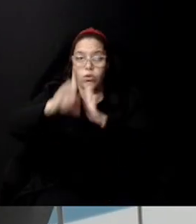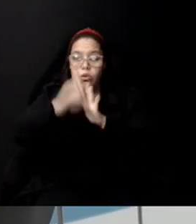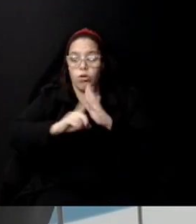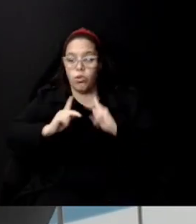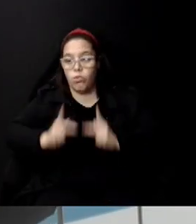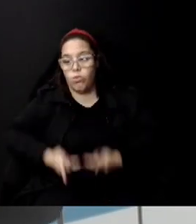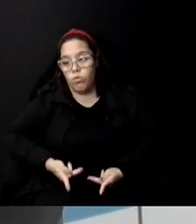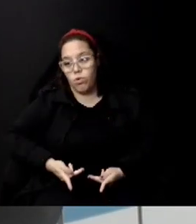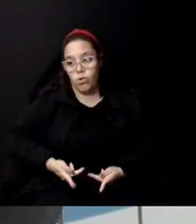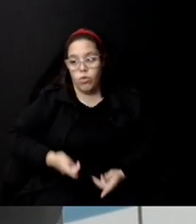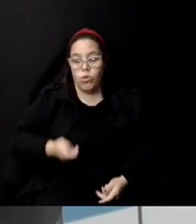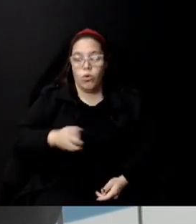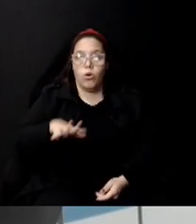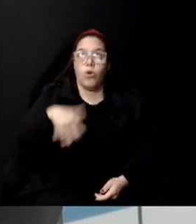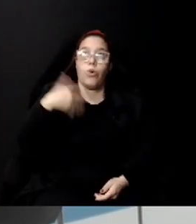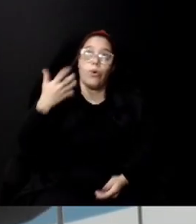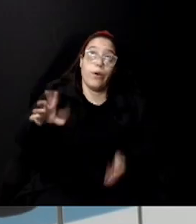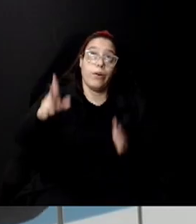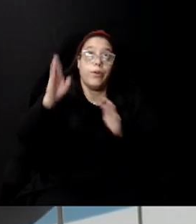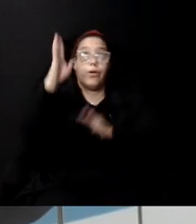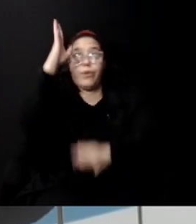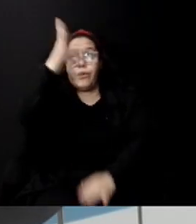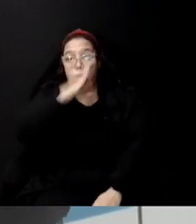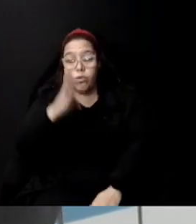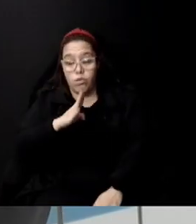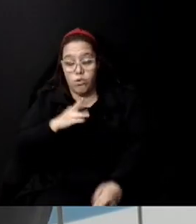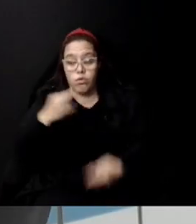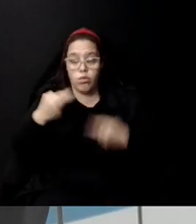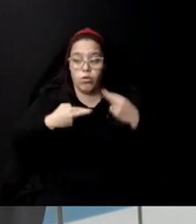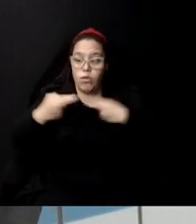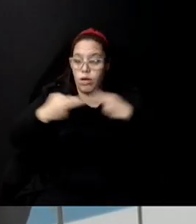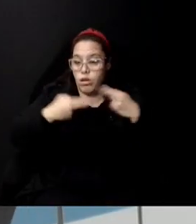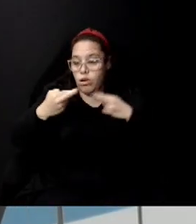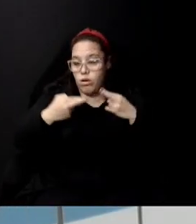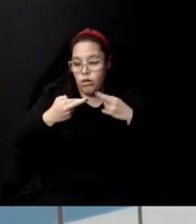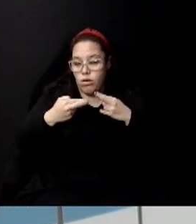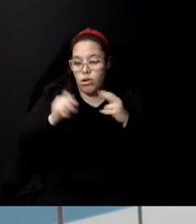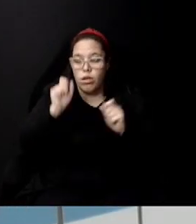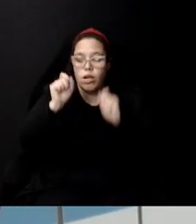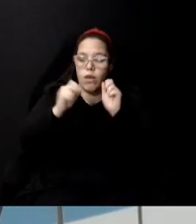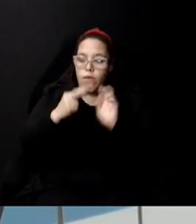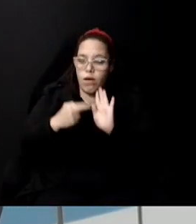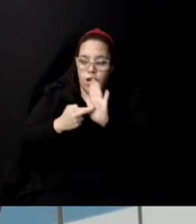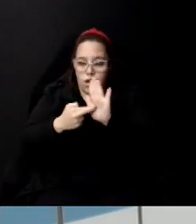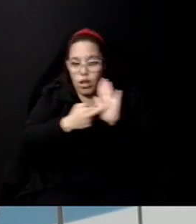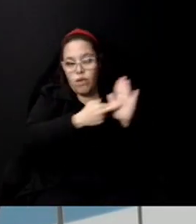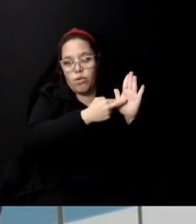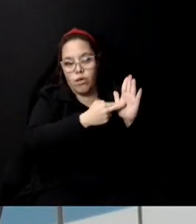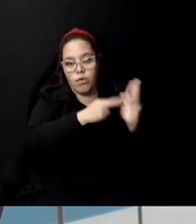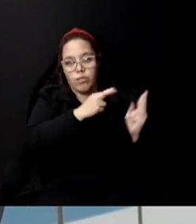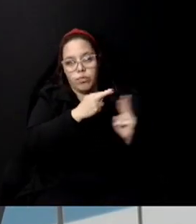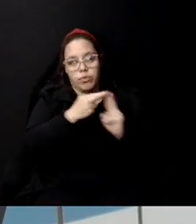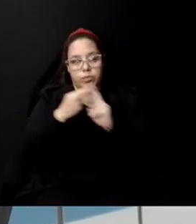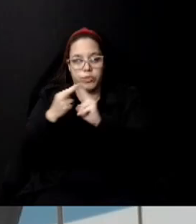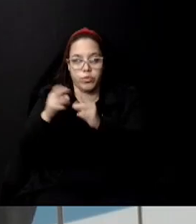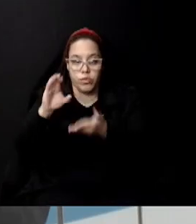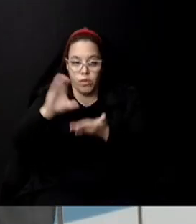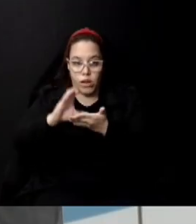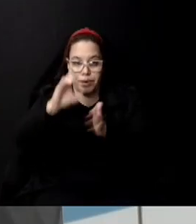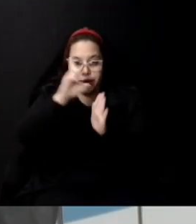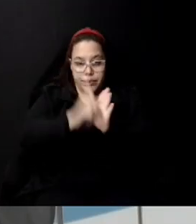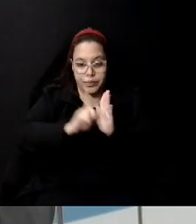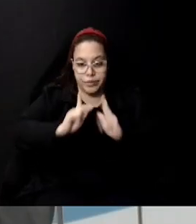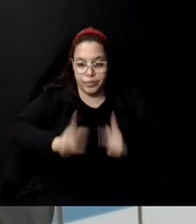quando o Brasil passa pela revisão periódica universal, quem vai representar o Brasil no Conselho de Direitos Humanos